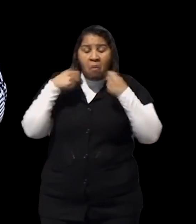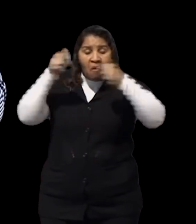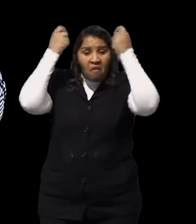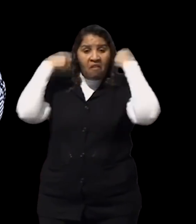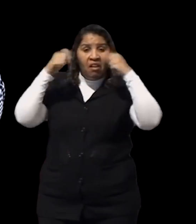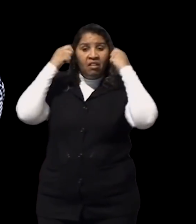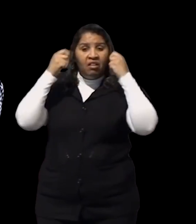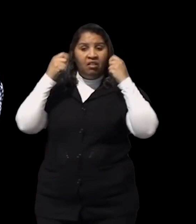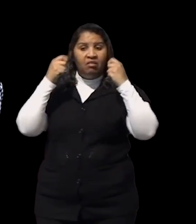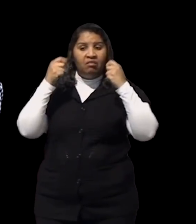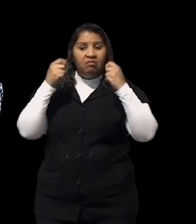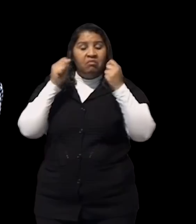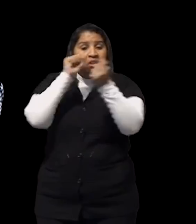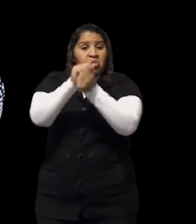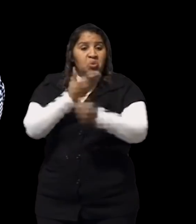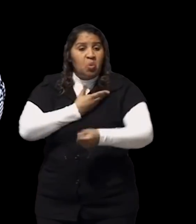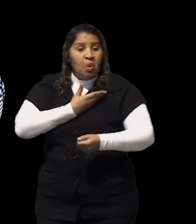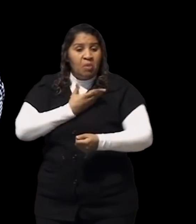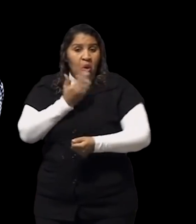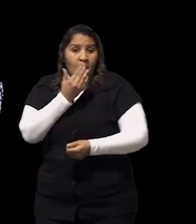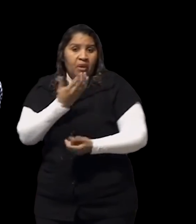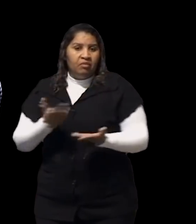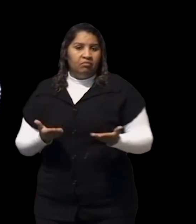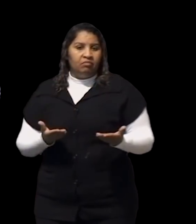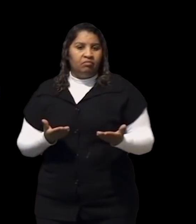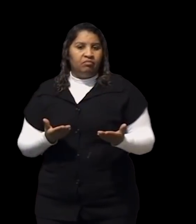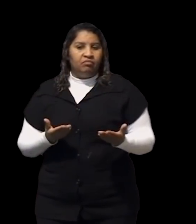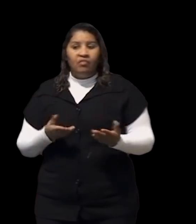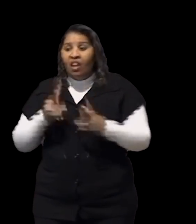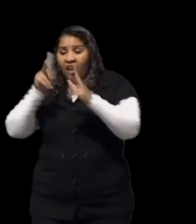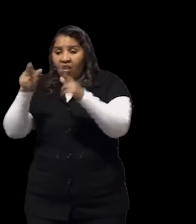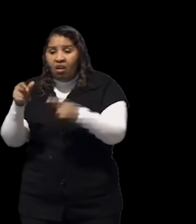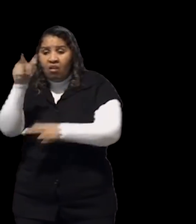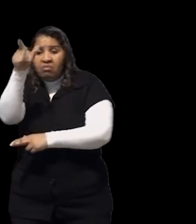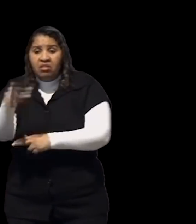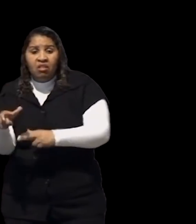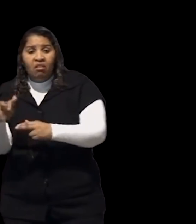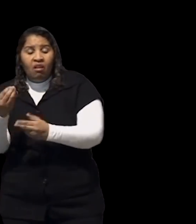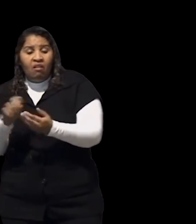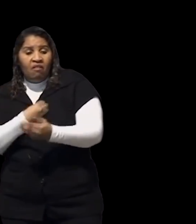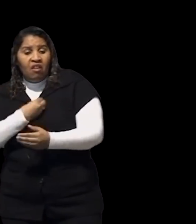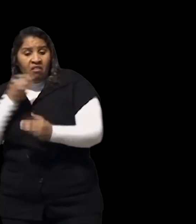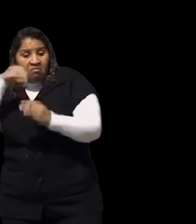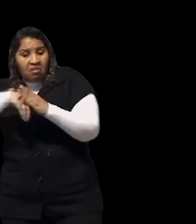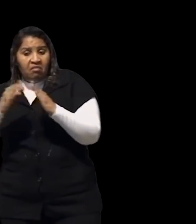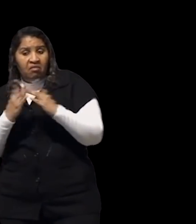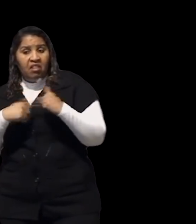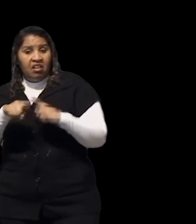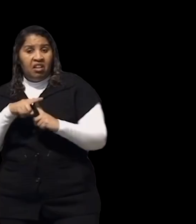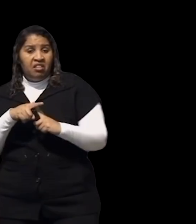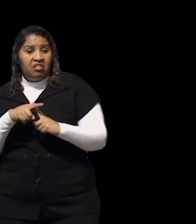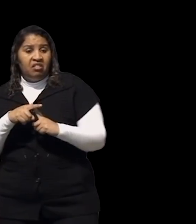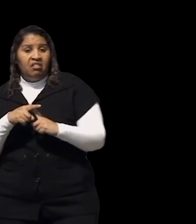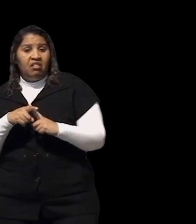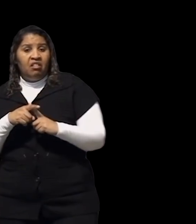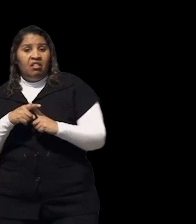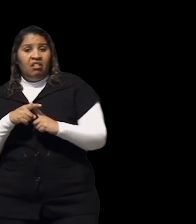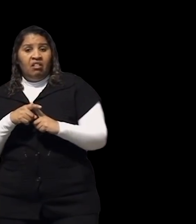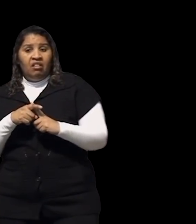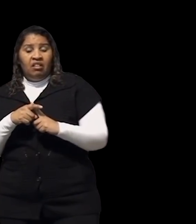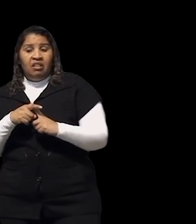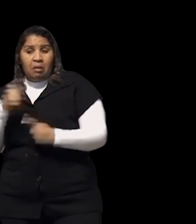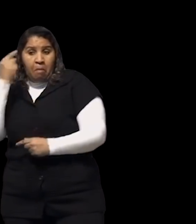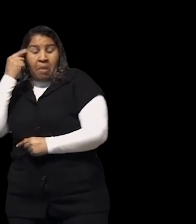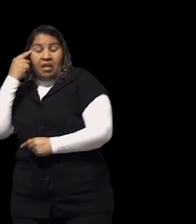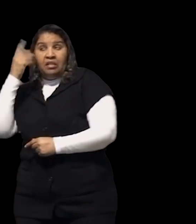com Deus como se fosse que elas são marcada por regras da CLT é Gente que trata Deus como